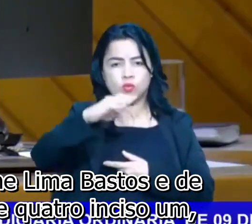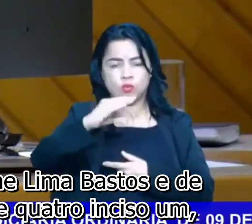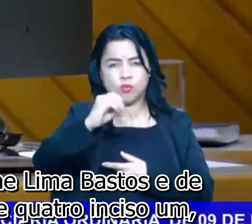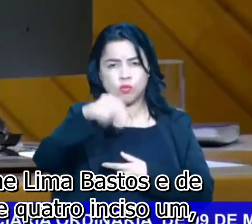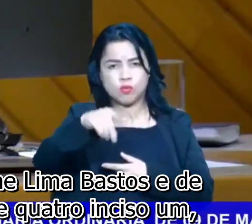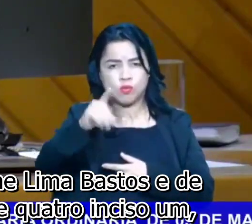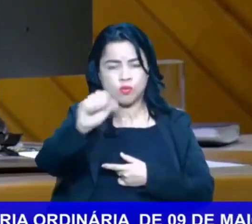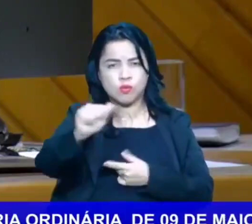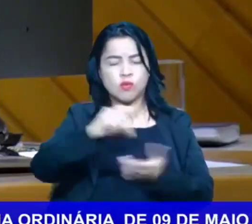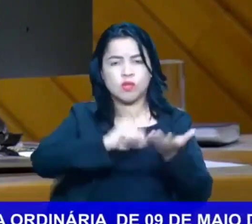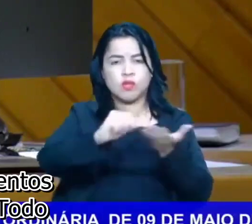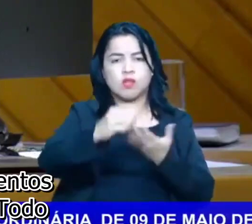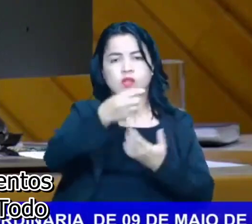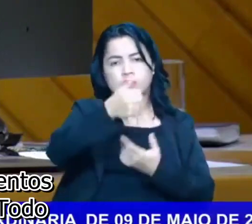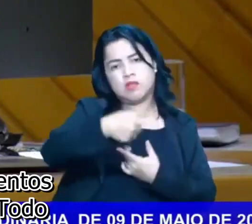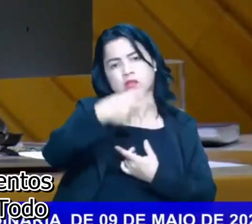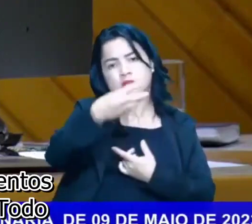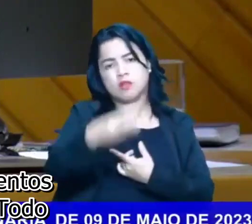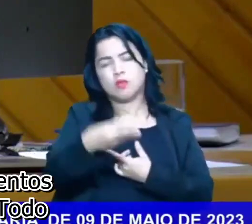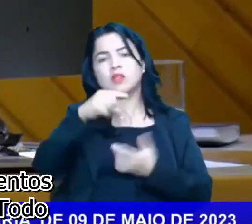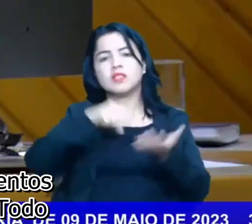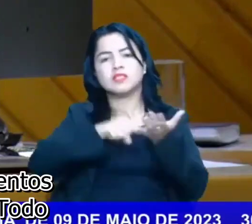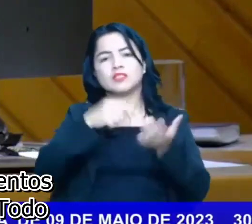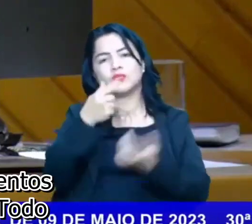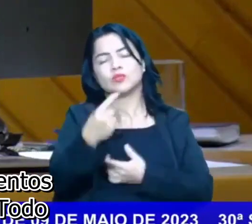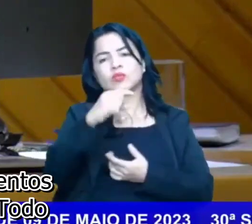artigo 74, inciso 1, da resolução TSE